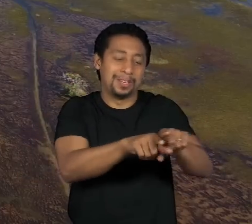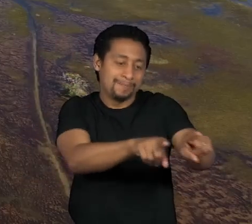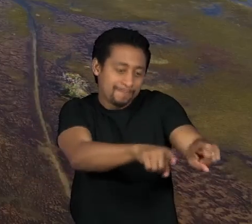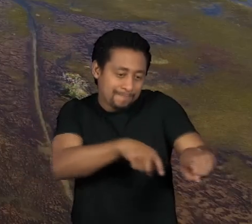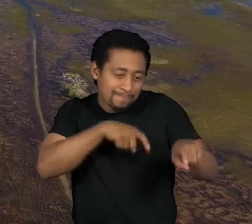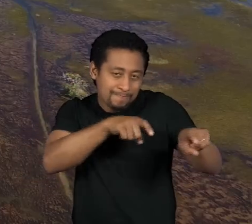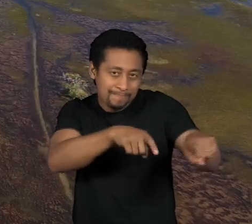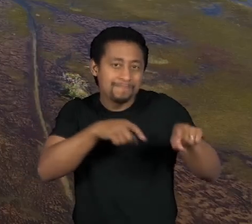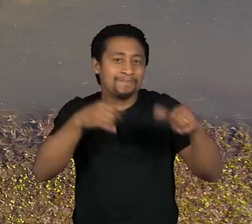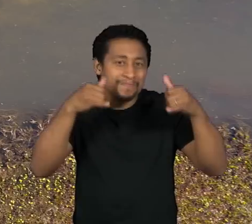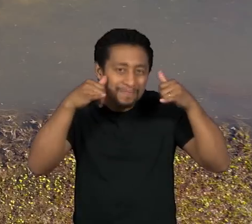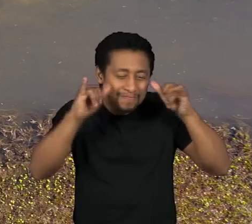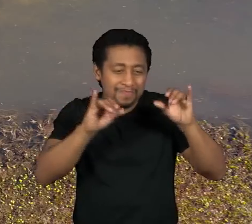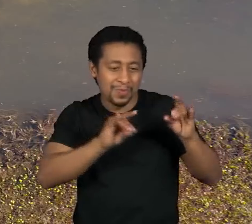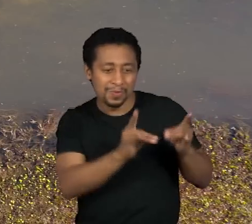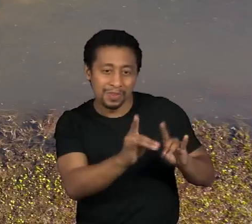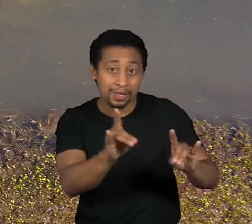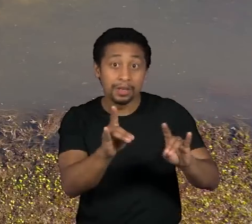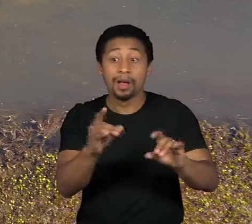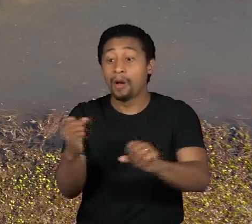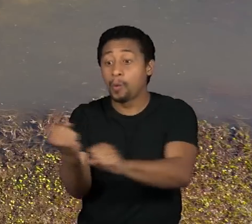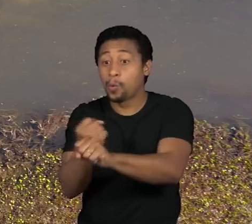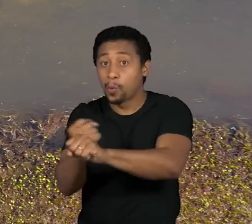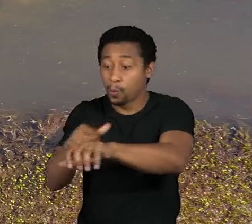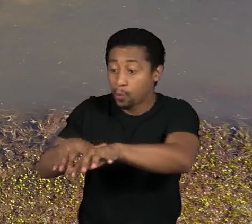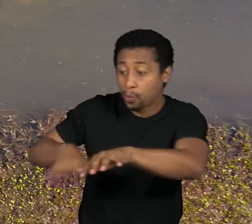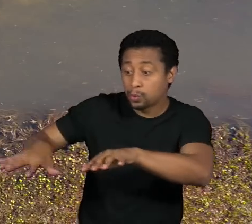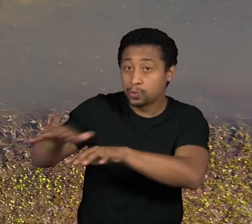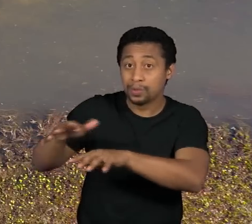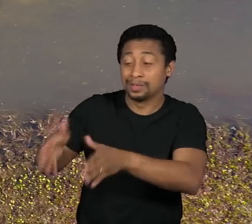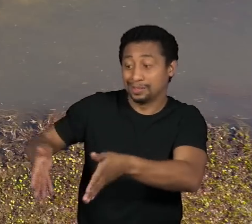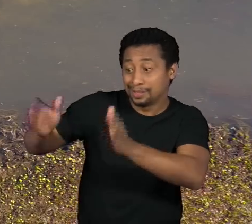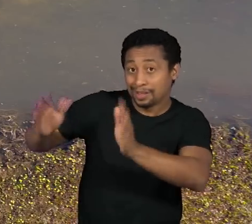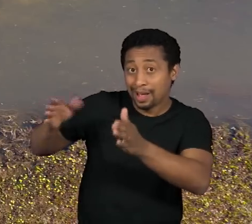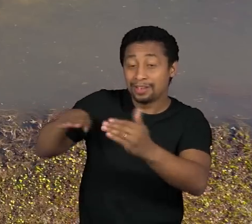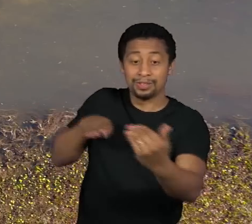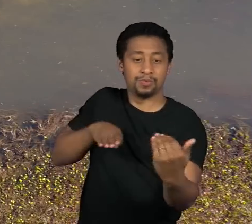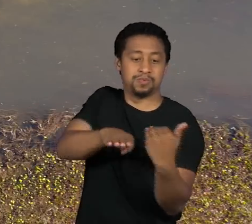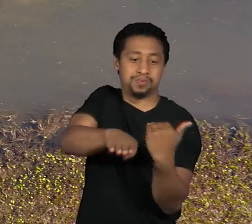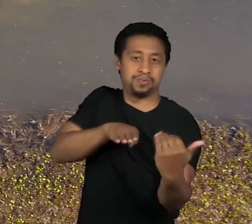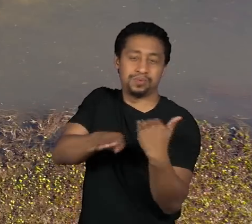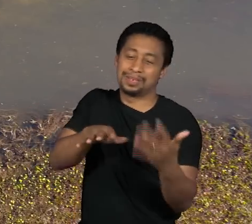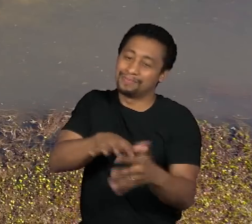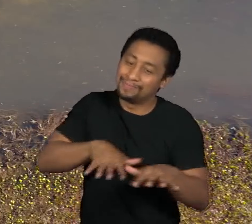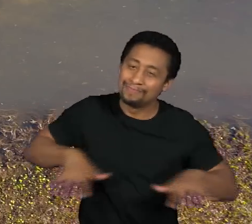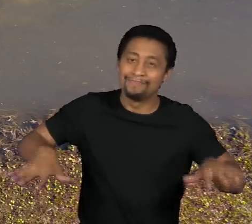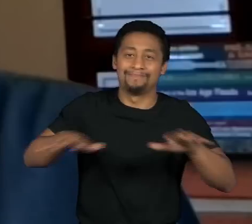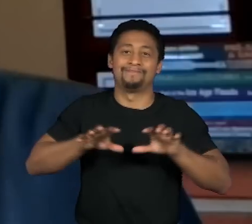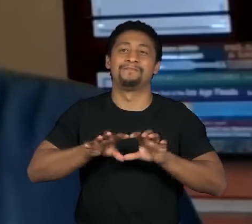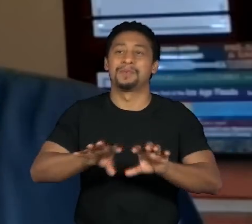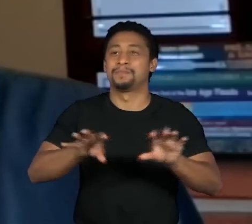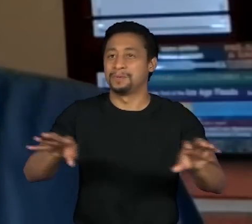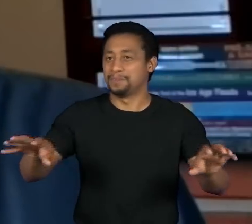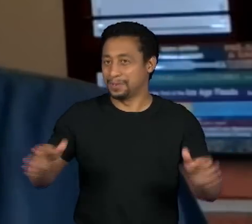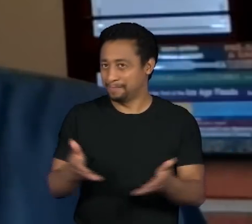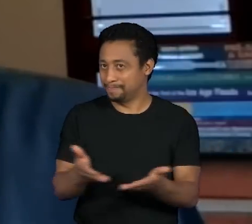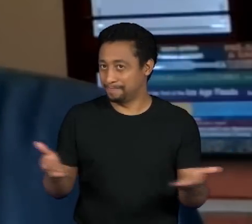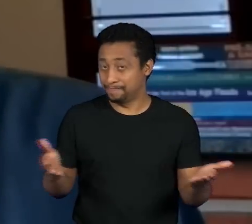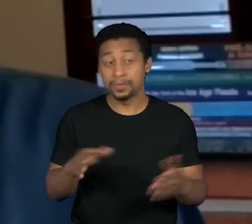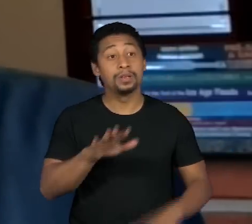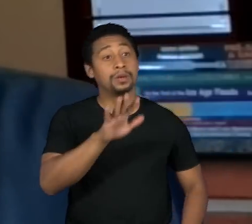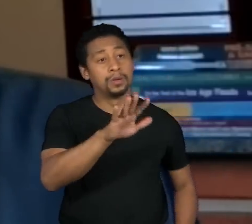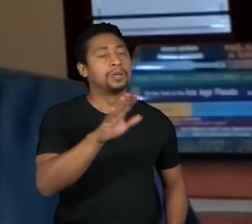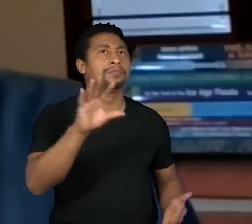e estradas. As mudanças dos cursos dos rios, ambientes e climas, elas, ou